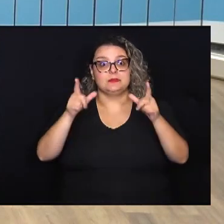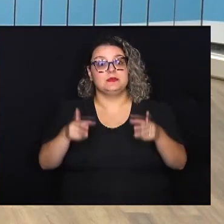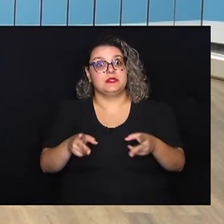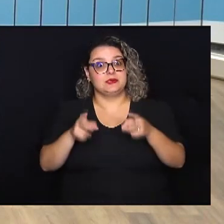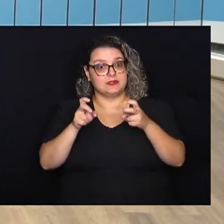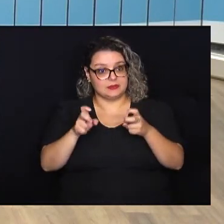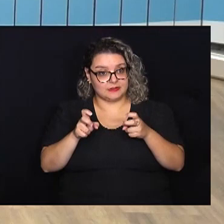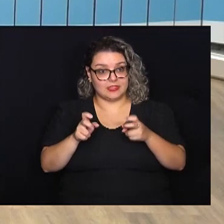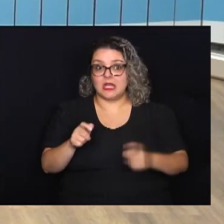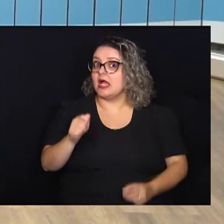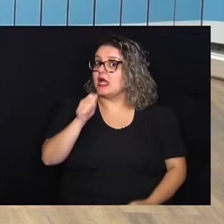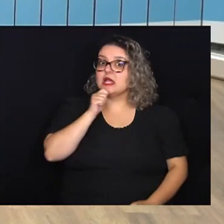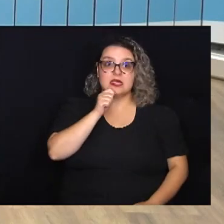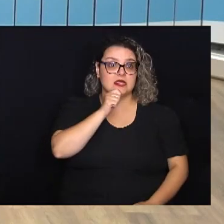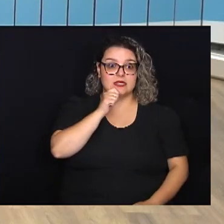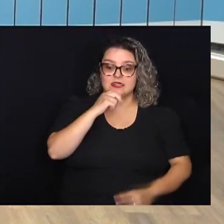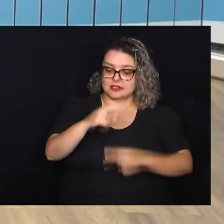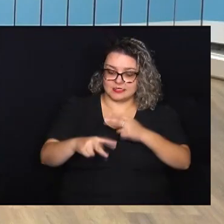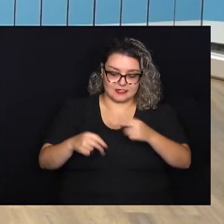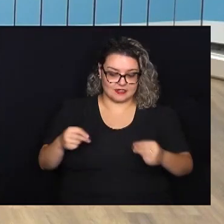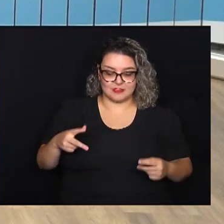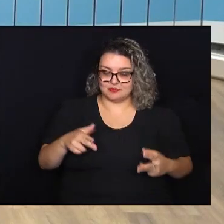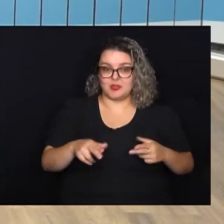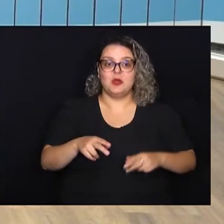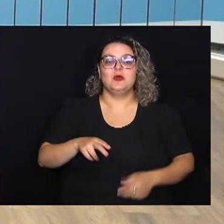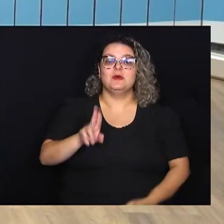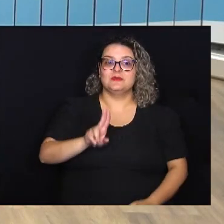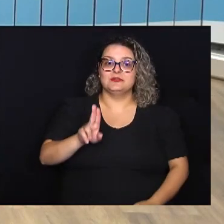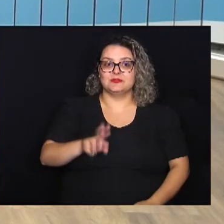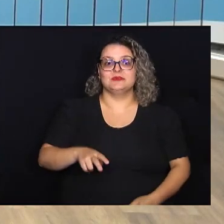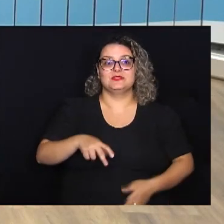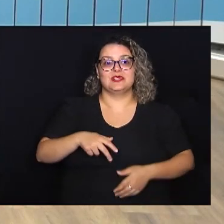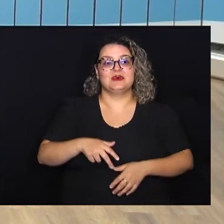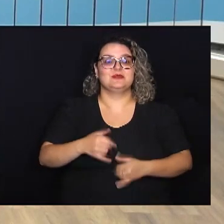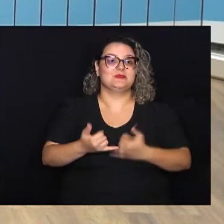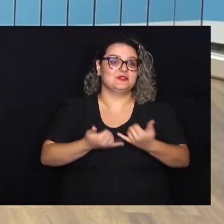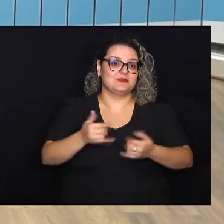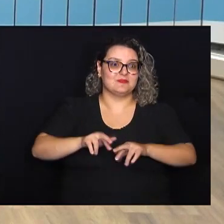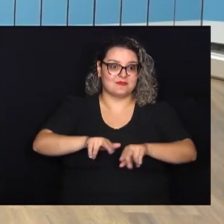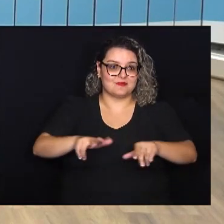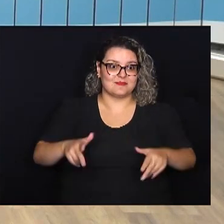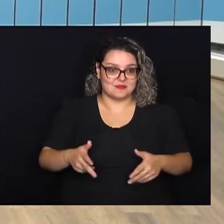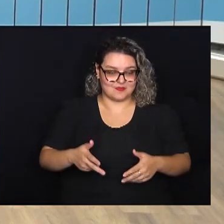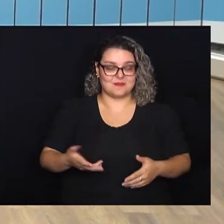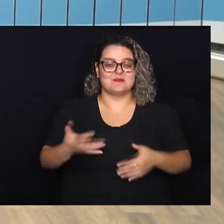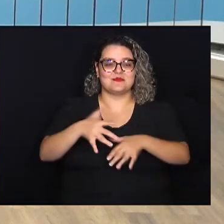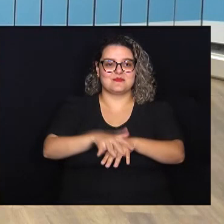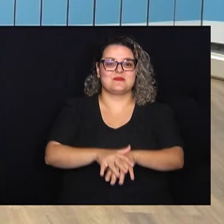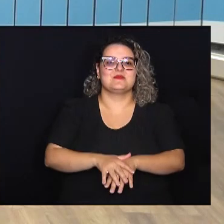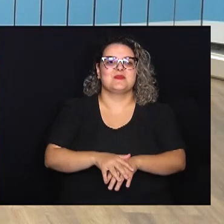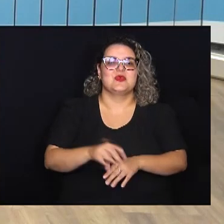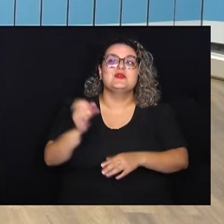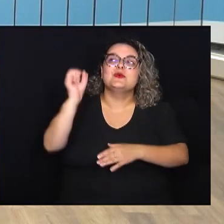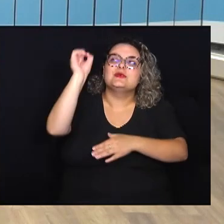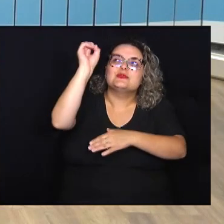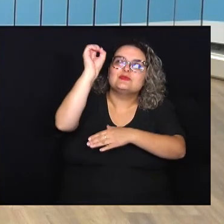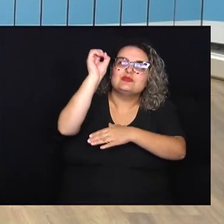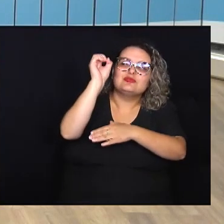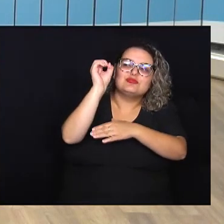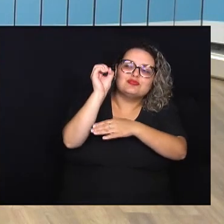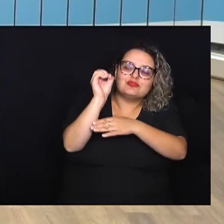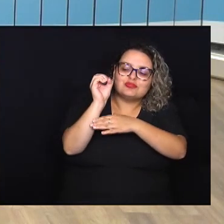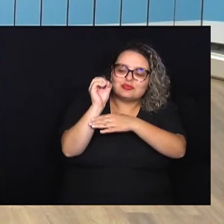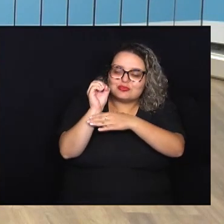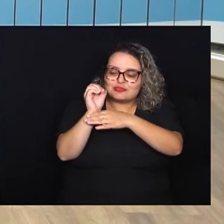que elas ainda não estreiaram os brinquedos inclusive vamos aguardar no final da tarde Justamente a hora que o sol dá aí